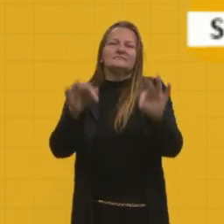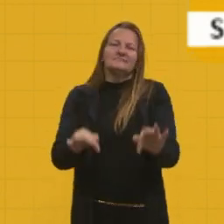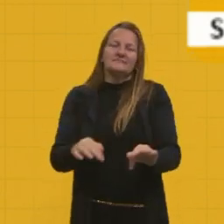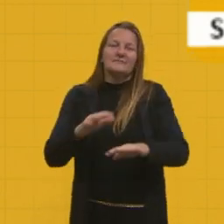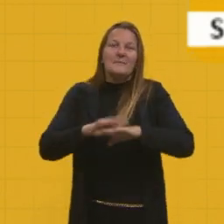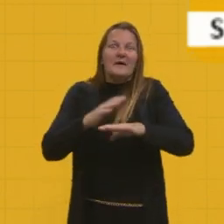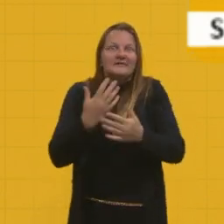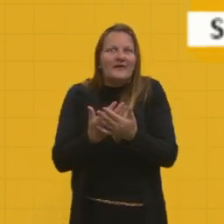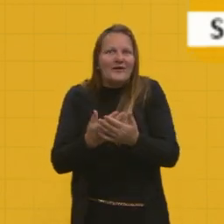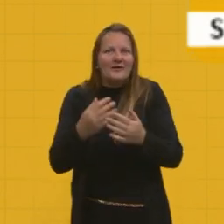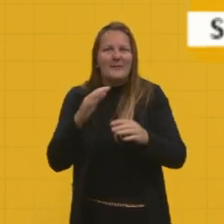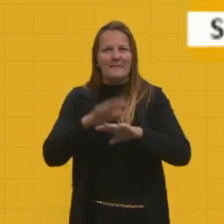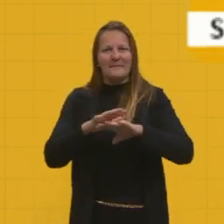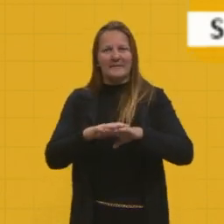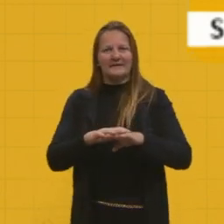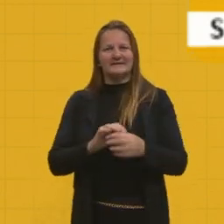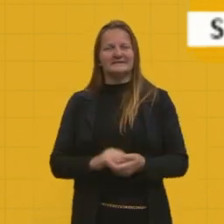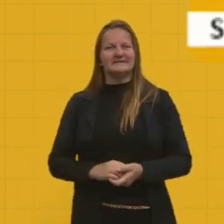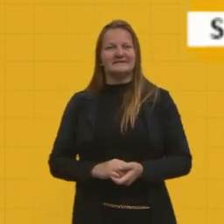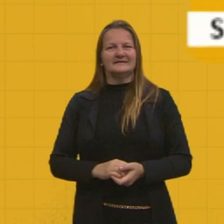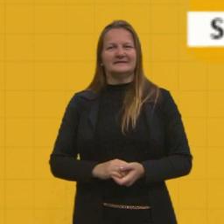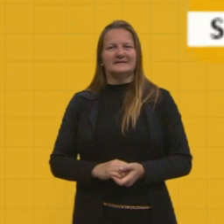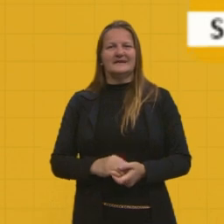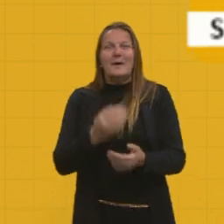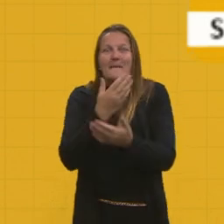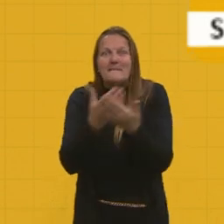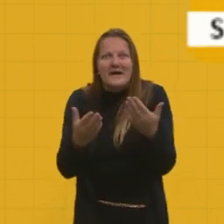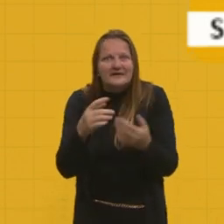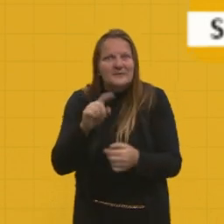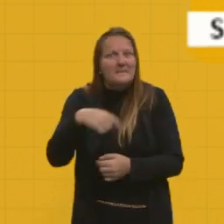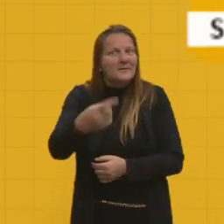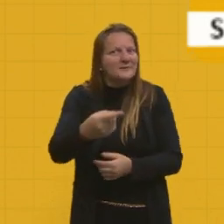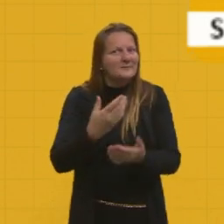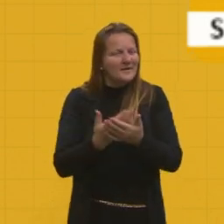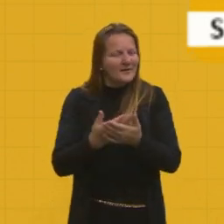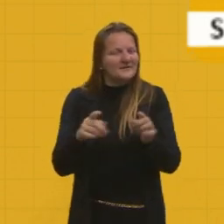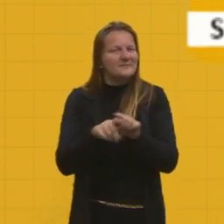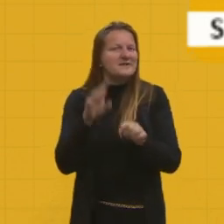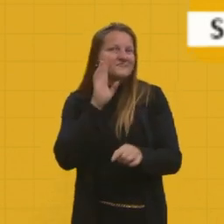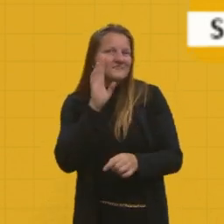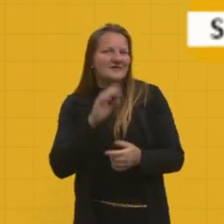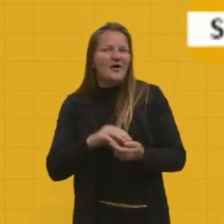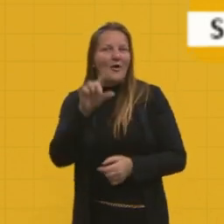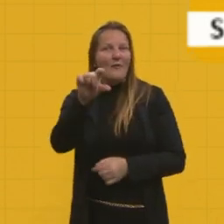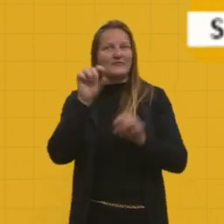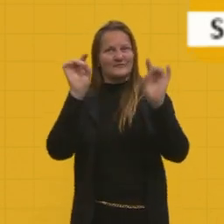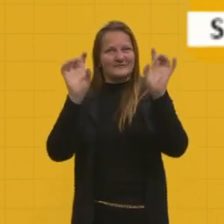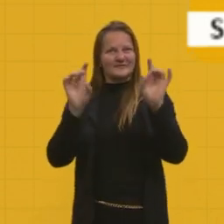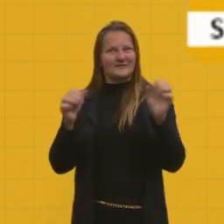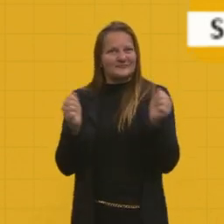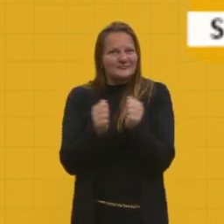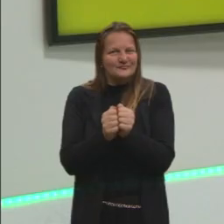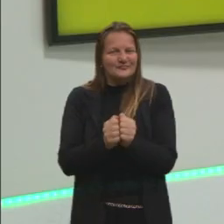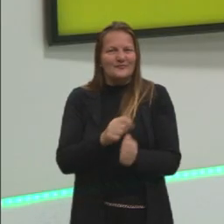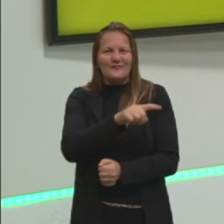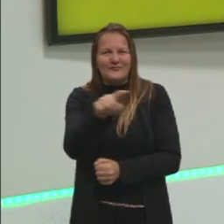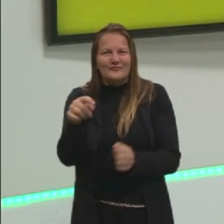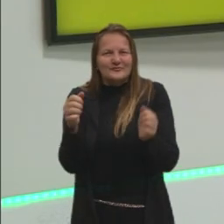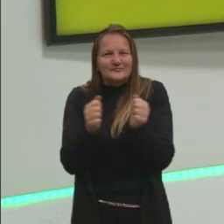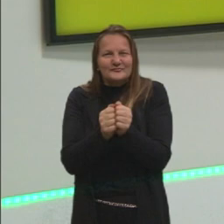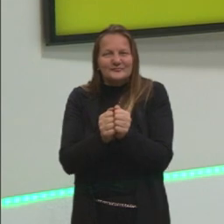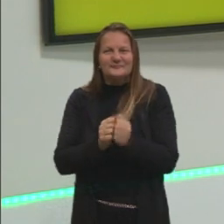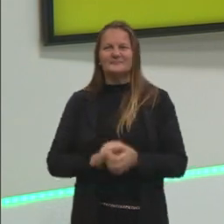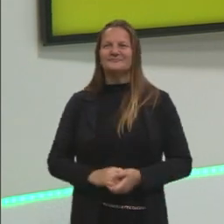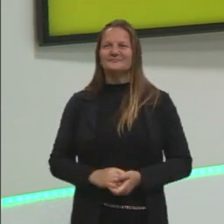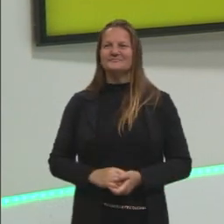mais uma aula de matemática não percam a próxima aula que vai estar bem bacana com convidado especial conto com vocês então